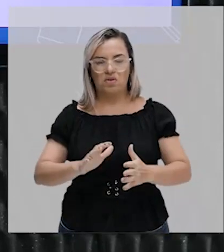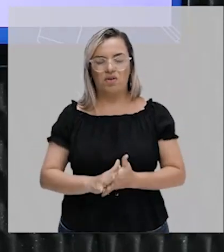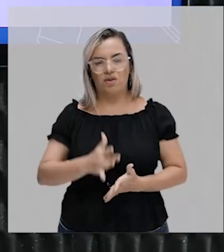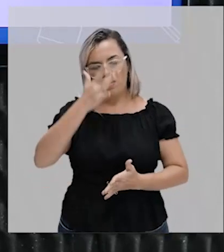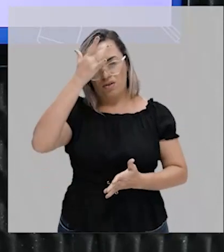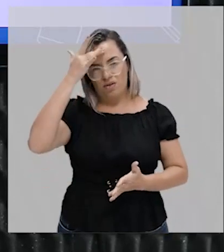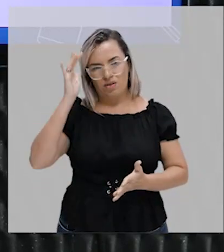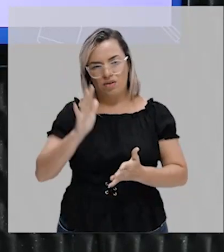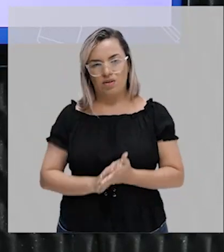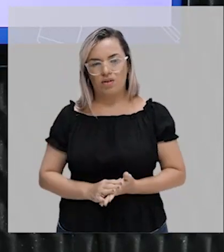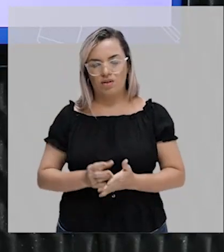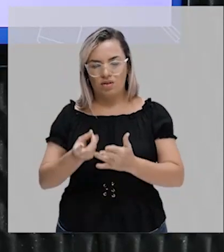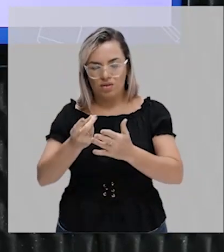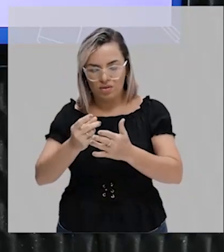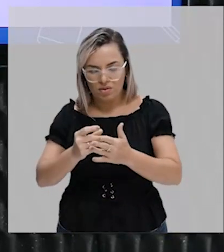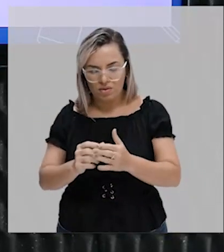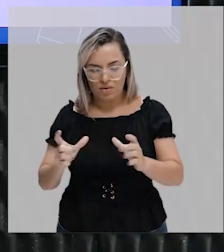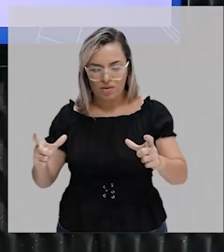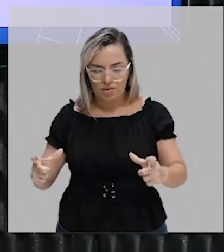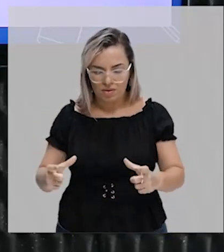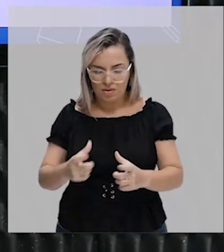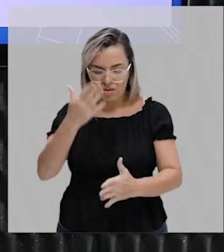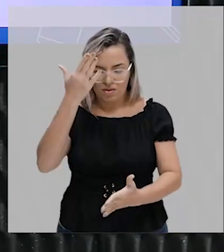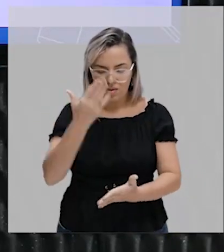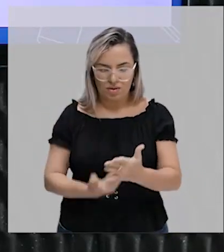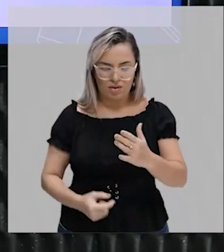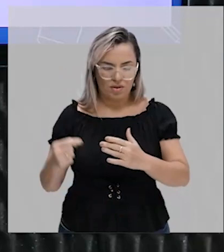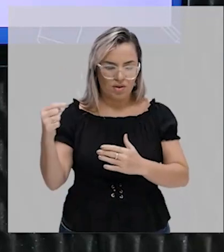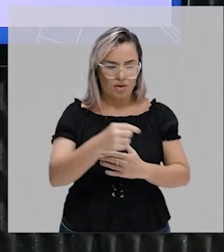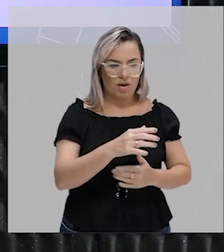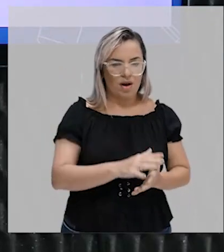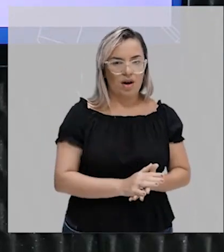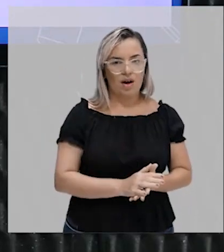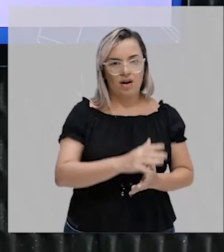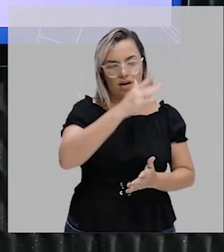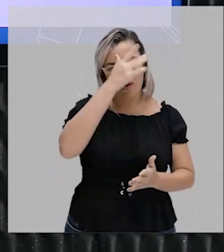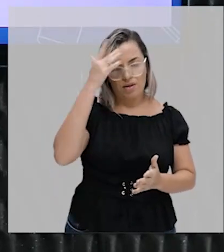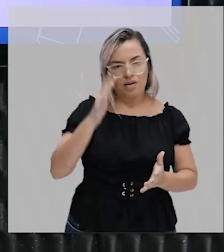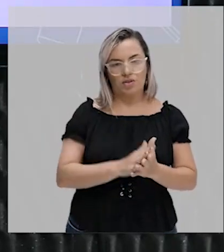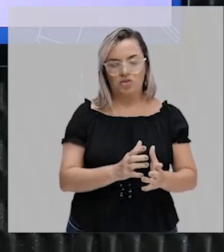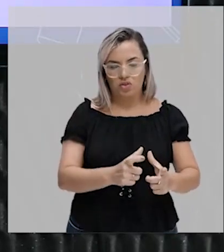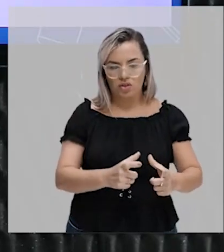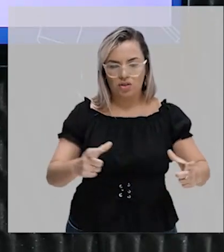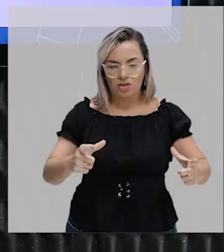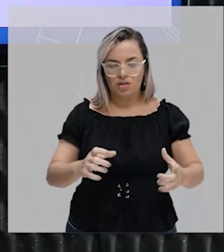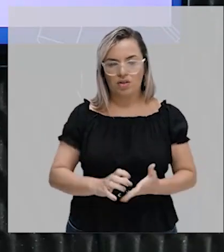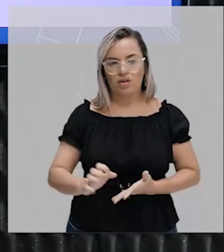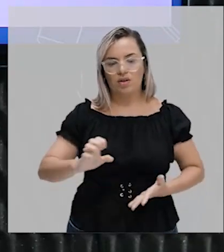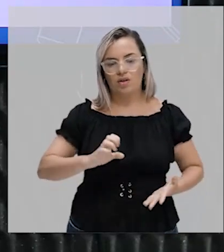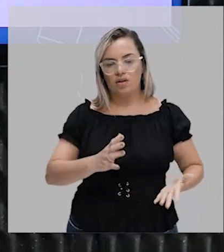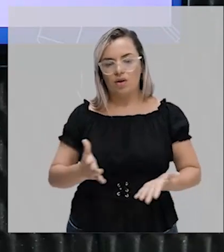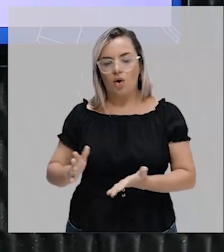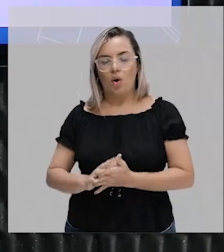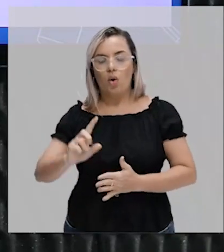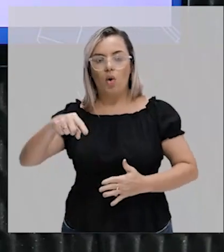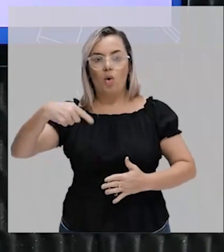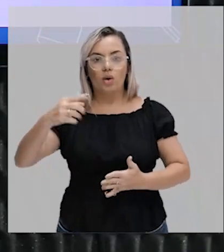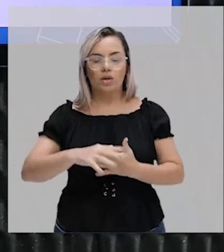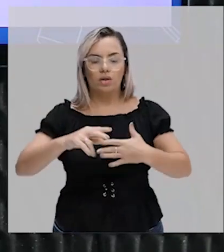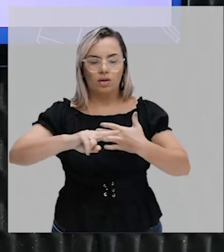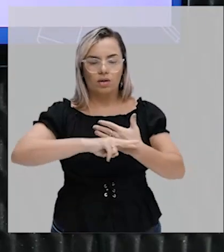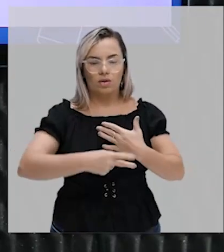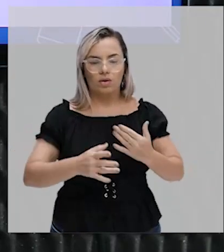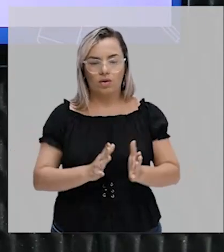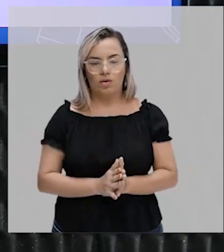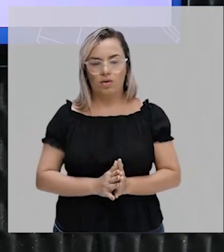pequenos produtores perdendo suas propriedades para grandes produtores. Nós vamos ter um outro problema também, que vai ser o aumento da concentração